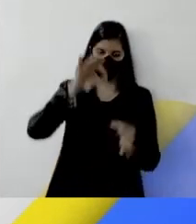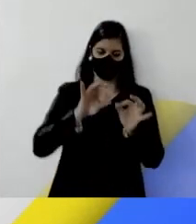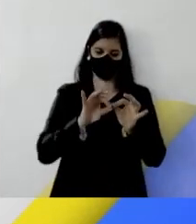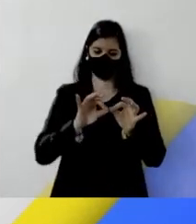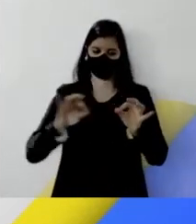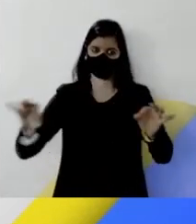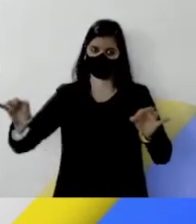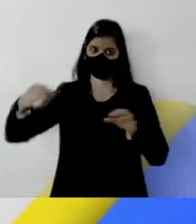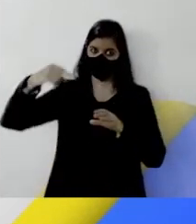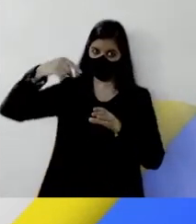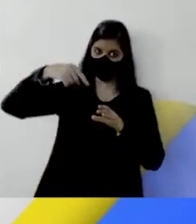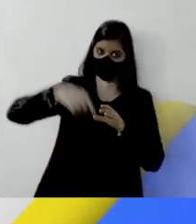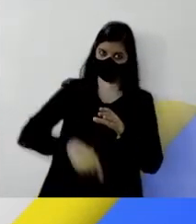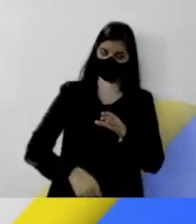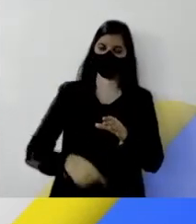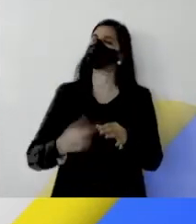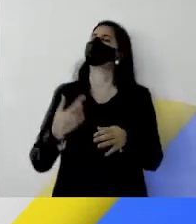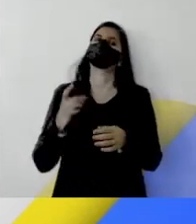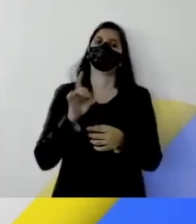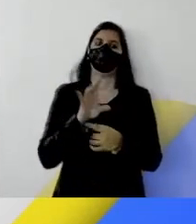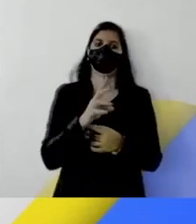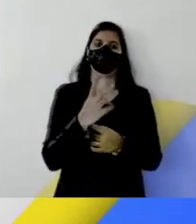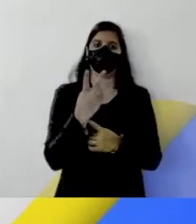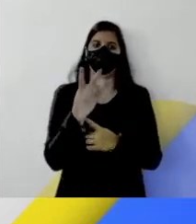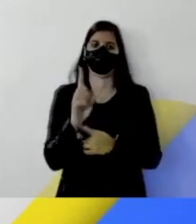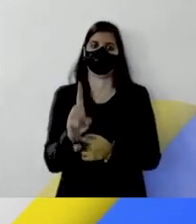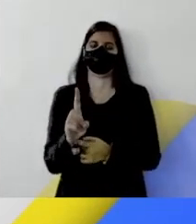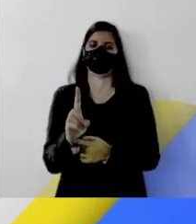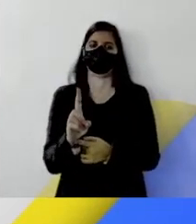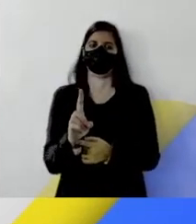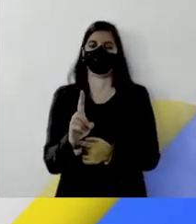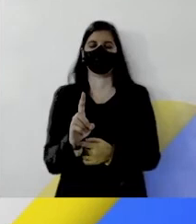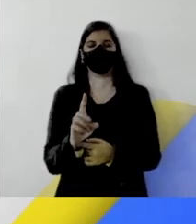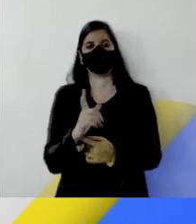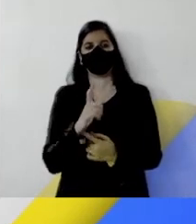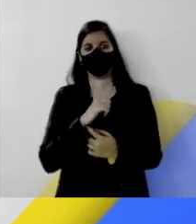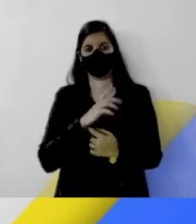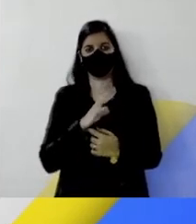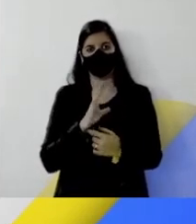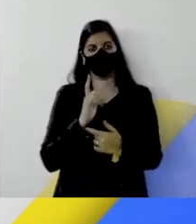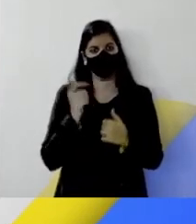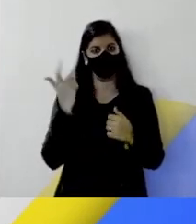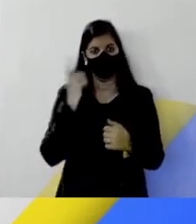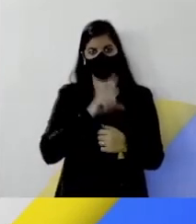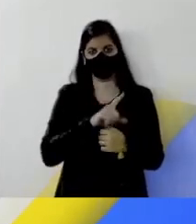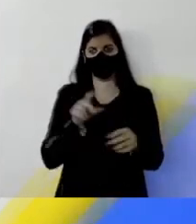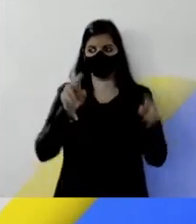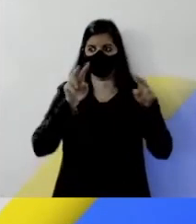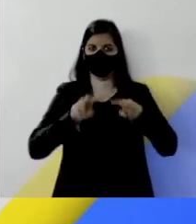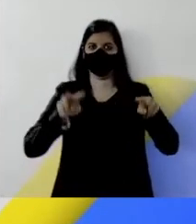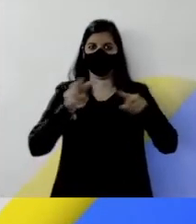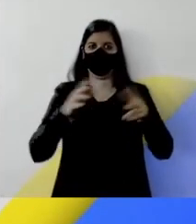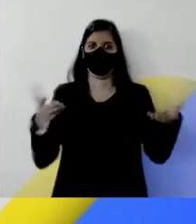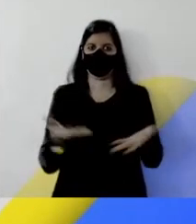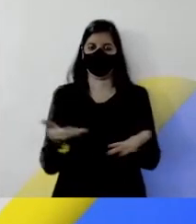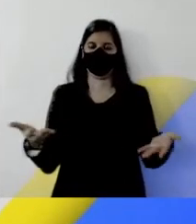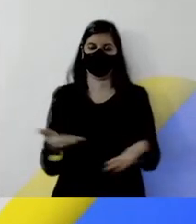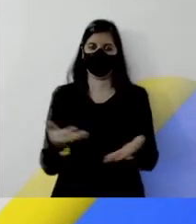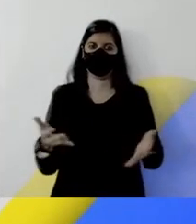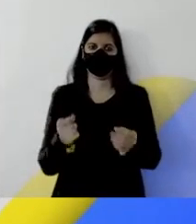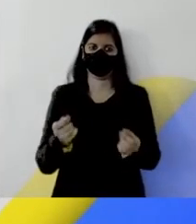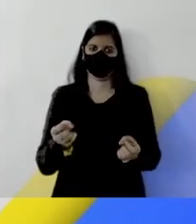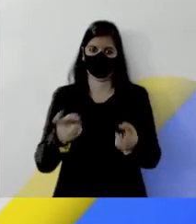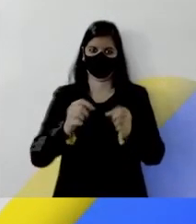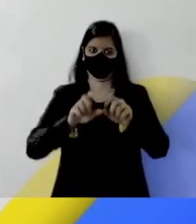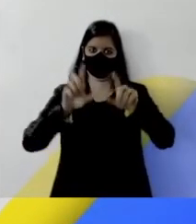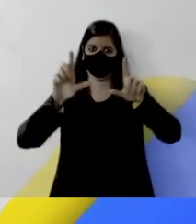e a profundidade, em apenas 2 dimensões. Então, isso que eu estou explicando, vocês conseguem visualizar agora no slide, né, onde a